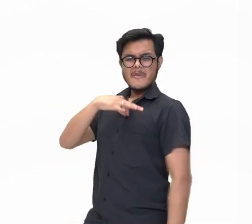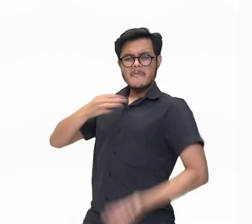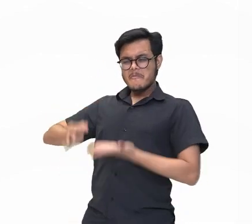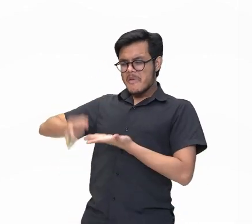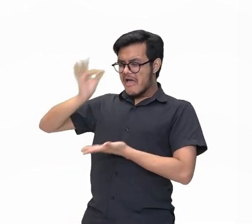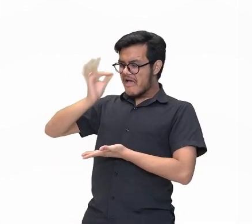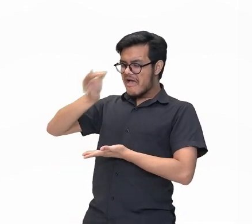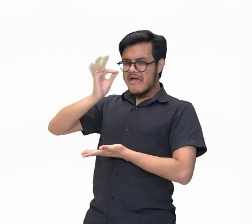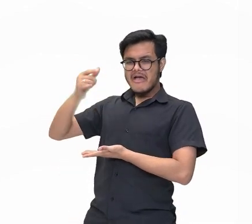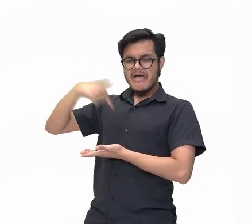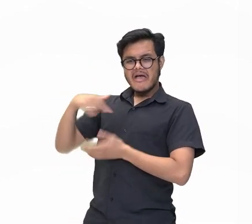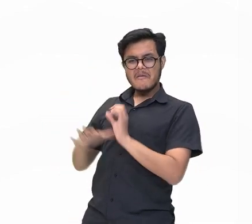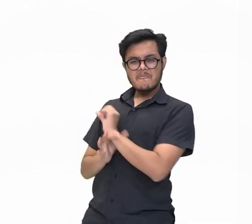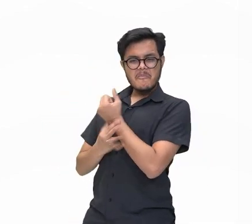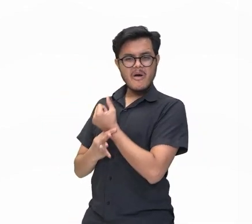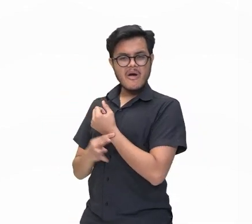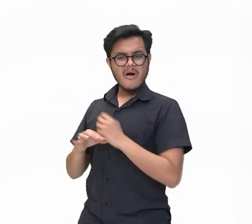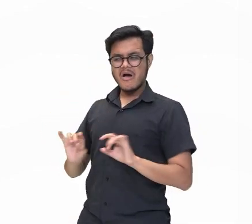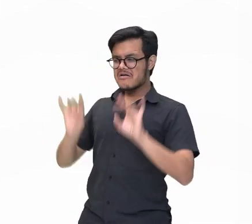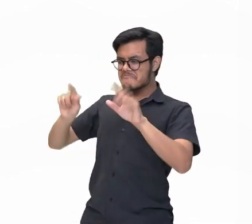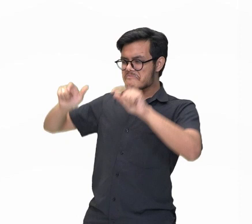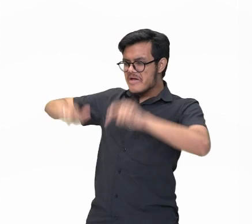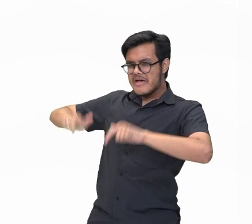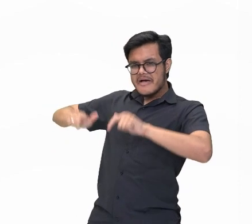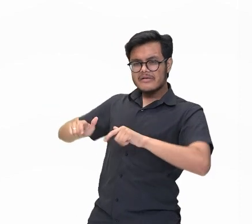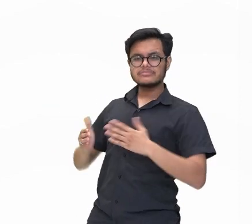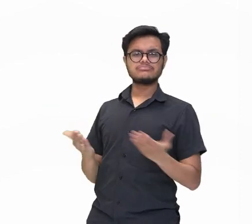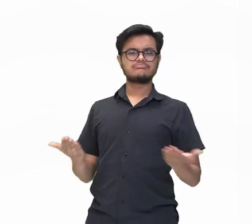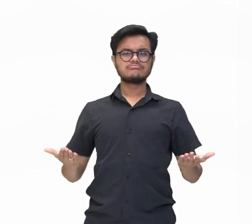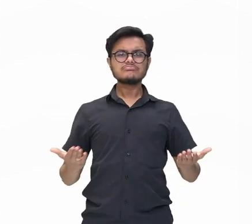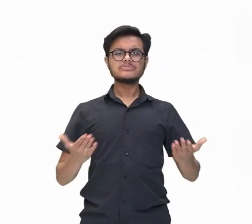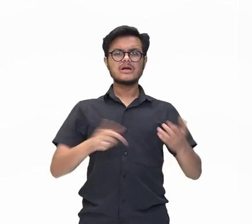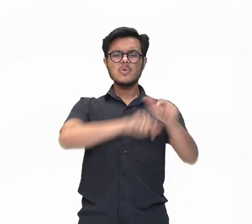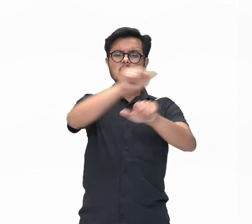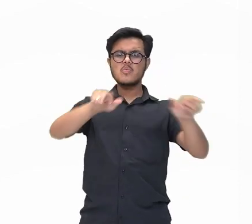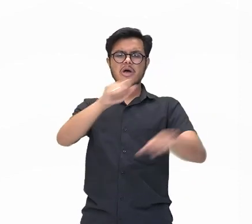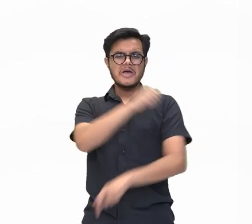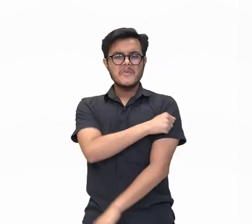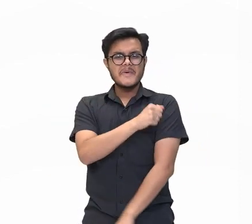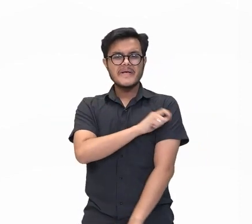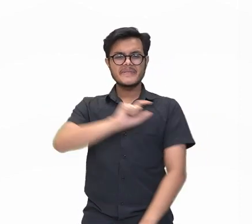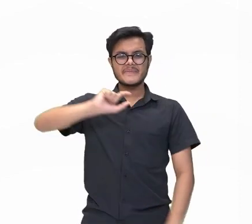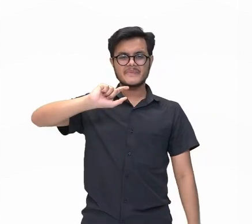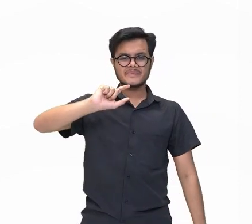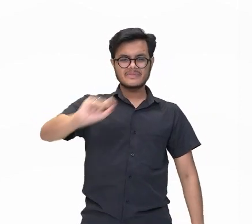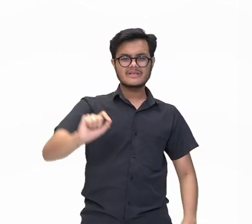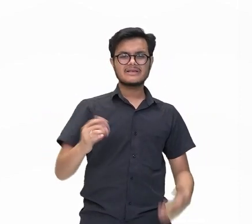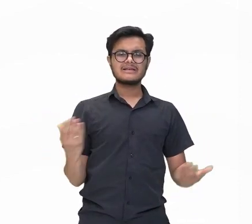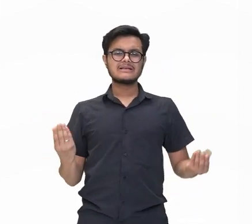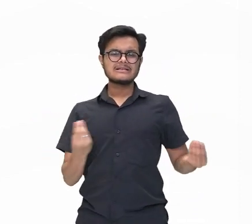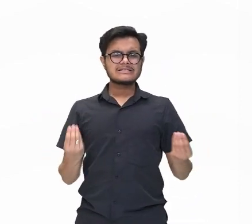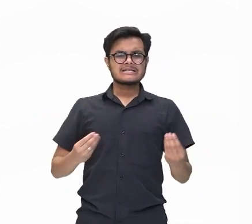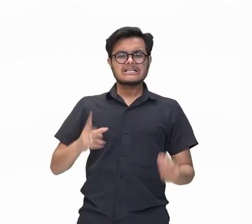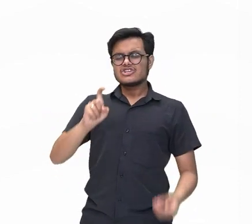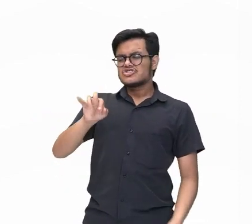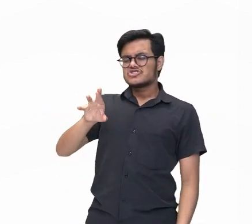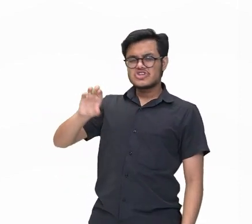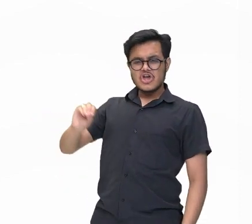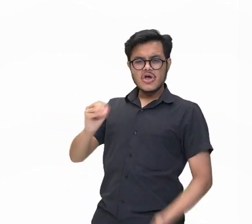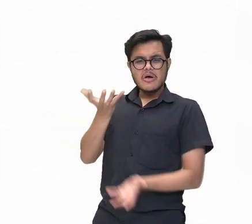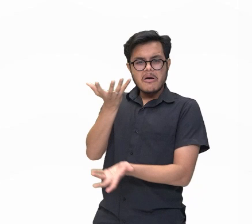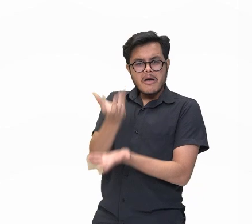troca de uma proteção especial para o estabelecimento, no estudante que tira xerox no trabalho